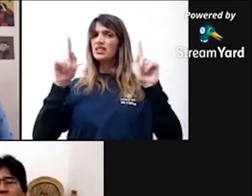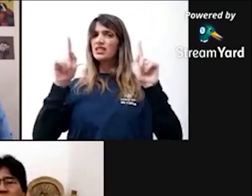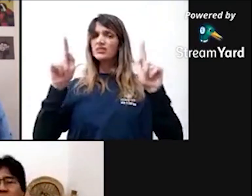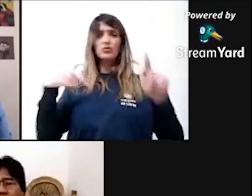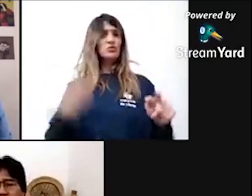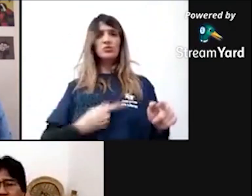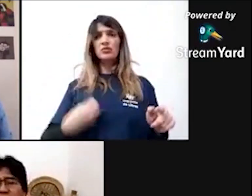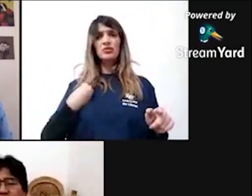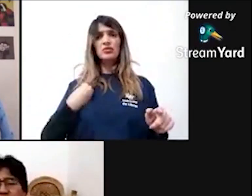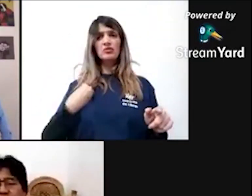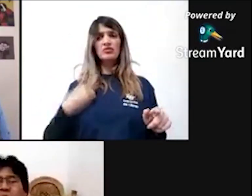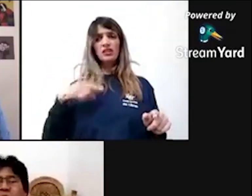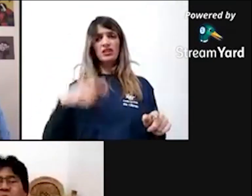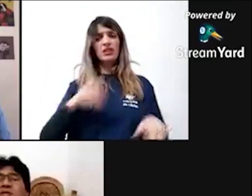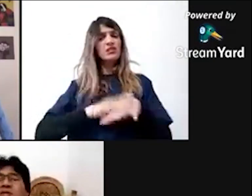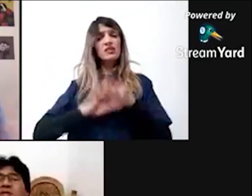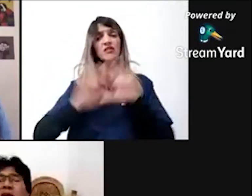amanhã,